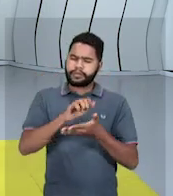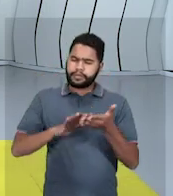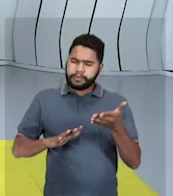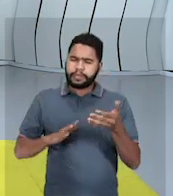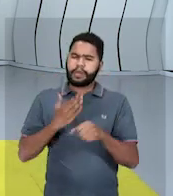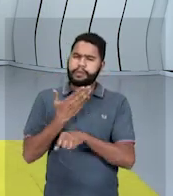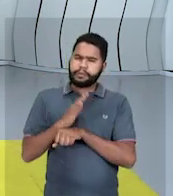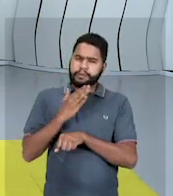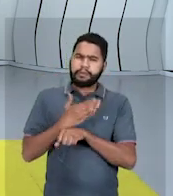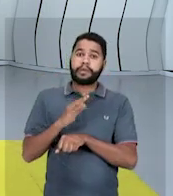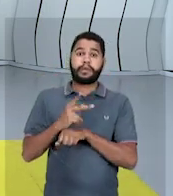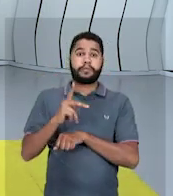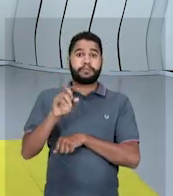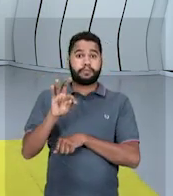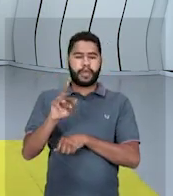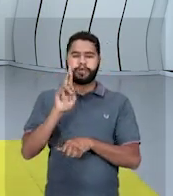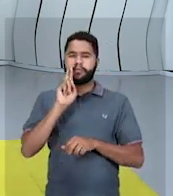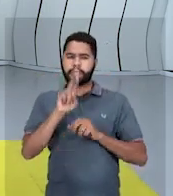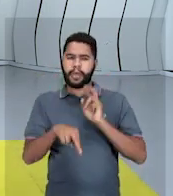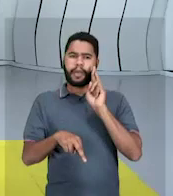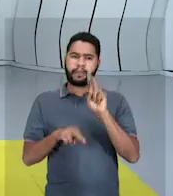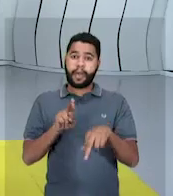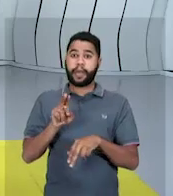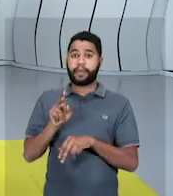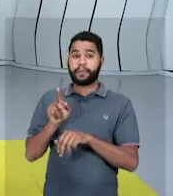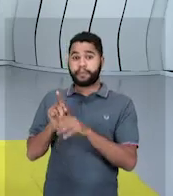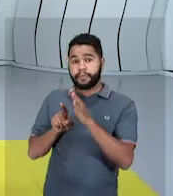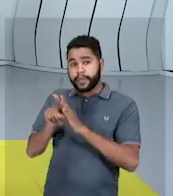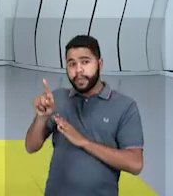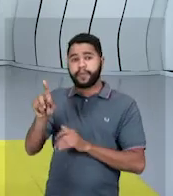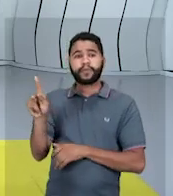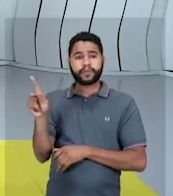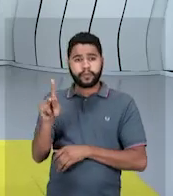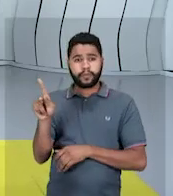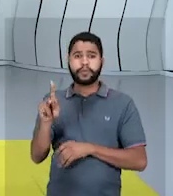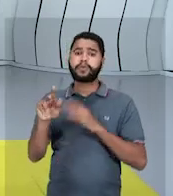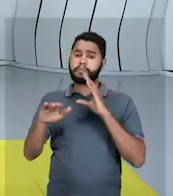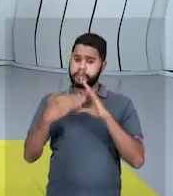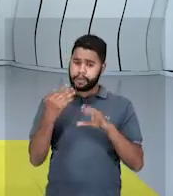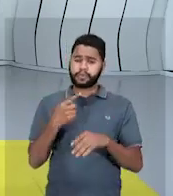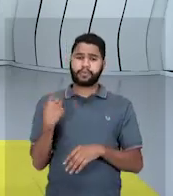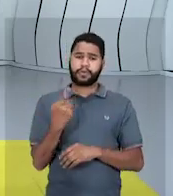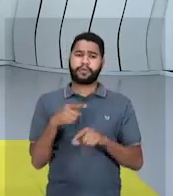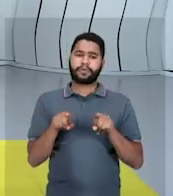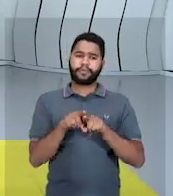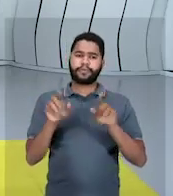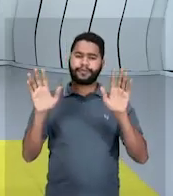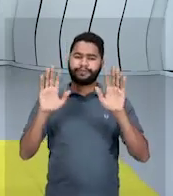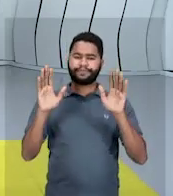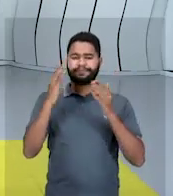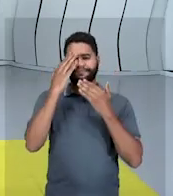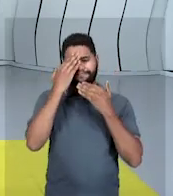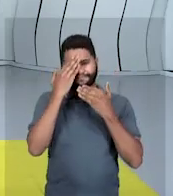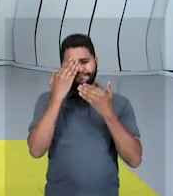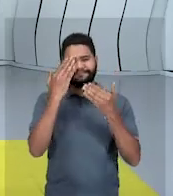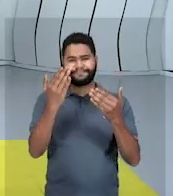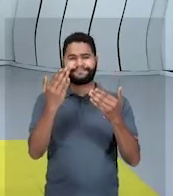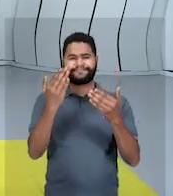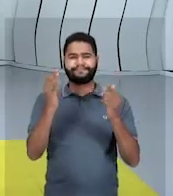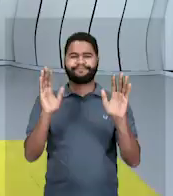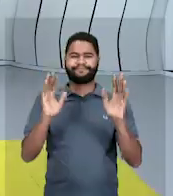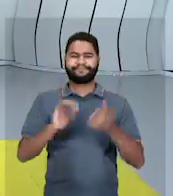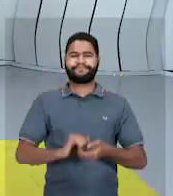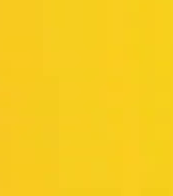as atividades não deixa fazer seu Pet Peça ajuda sou professor Mande sua dúvida para nós e até a próxima muito obrigado pela sua atenção